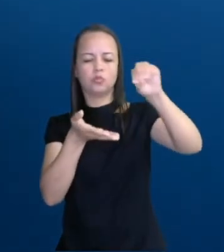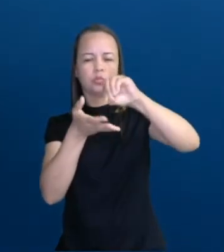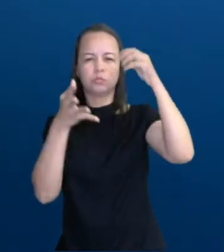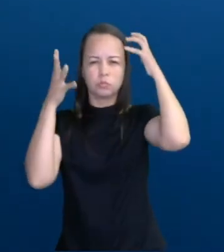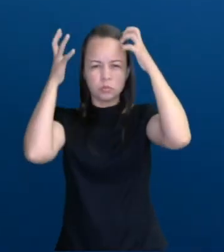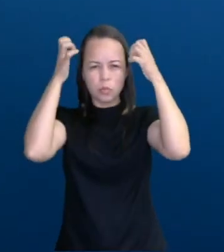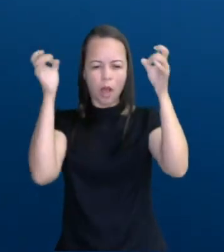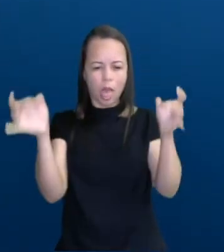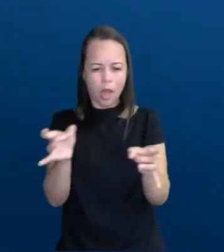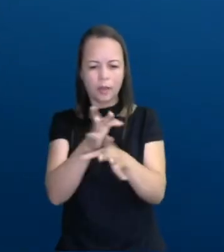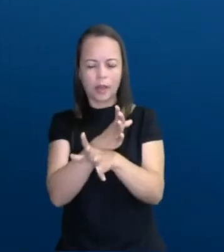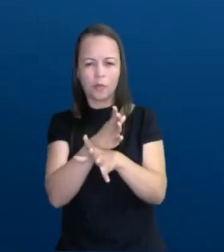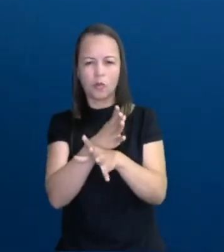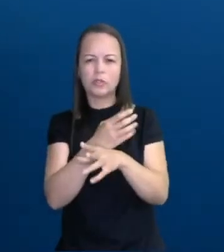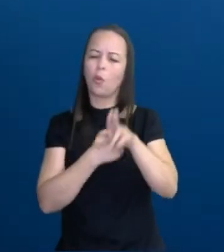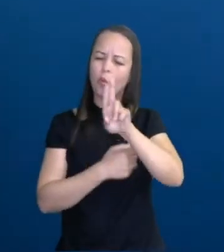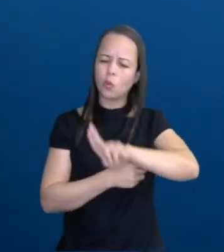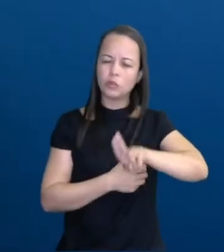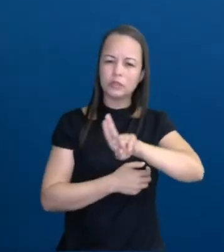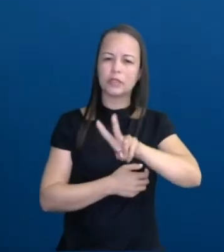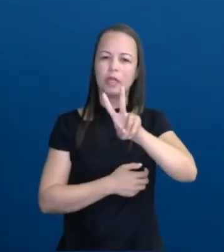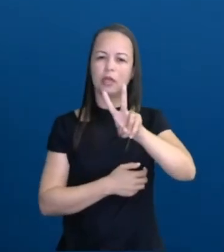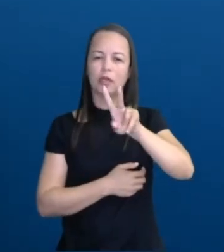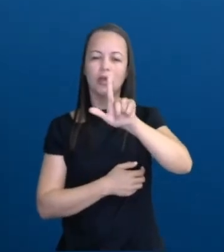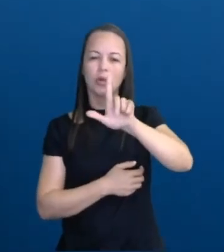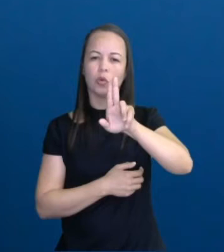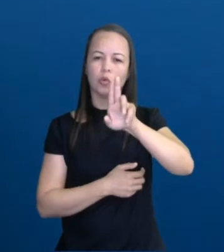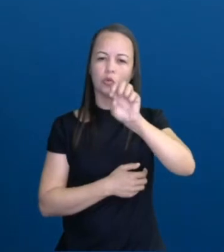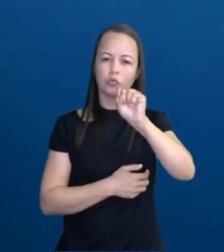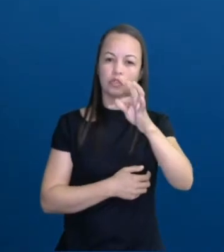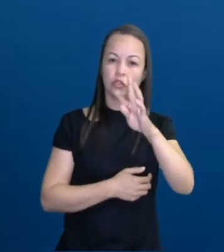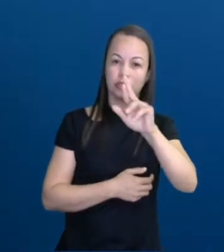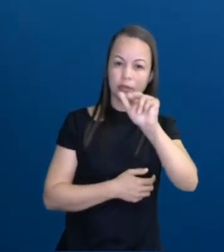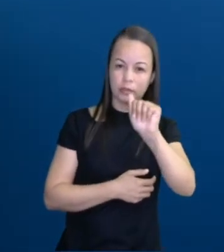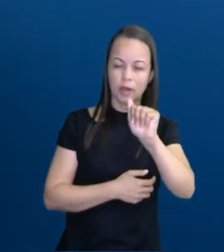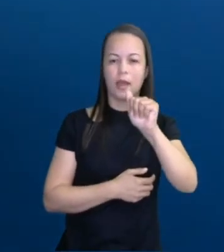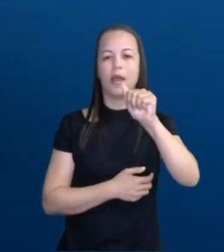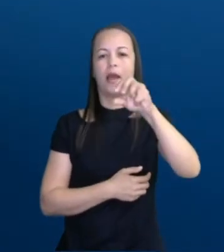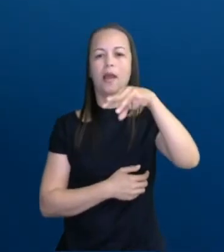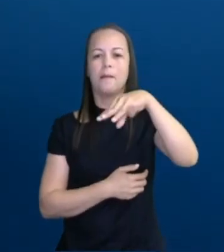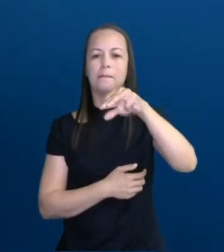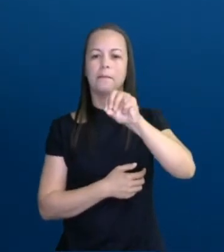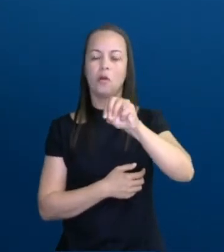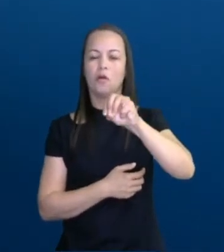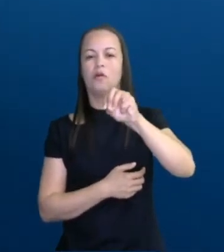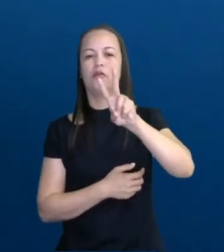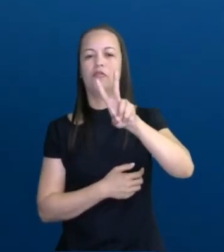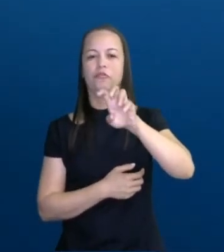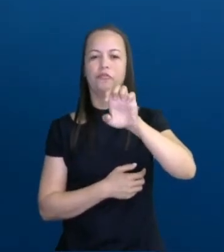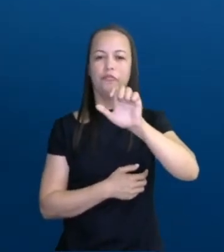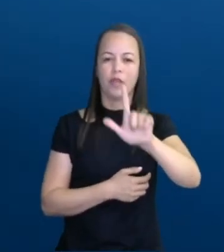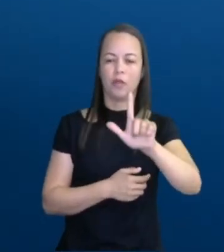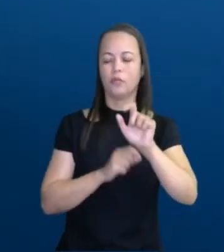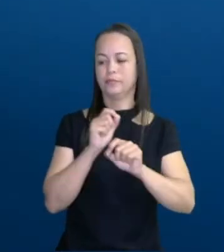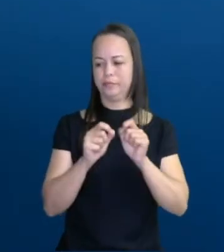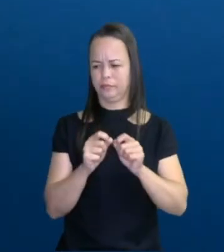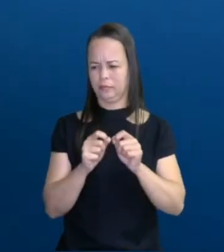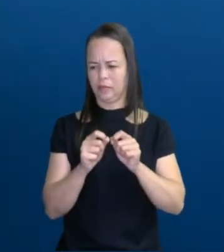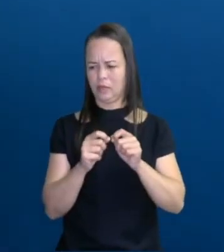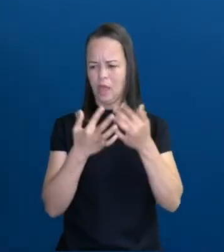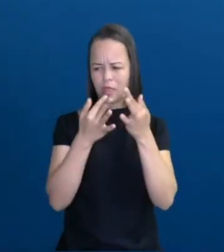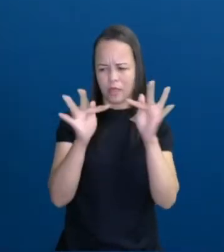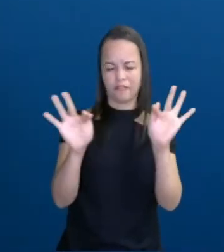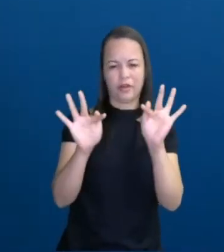Então, usei lustramóvel. A questão, ela pergunta, na frase, eu usei lustramóvel,